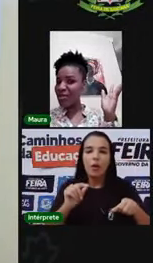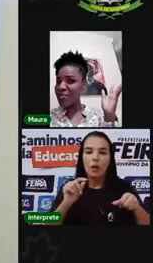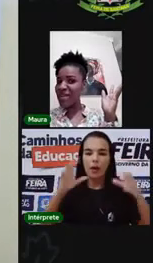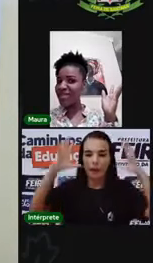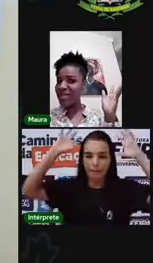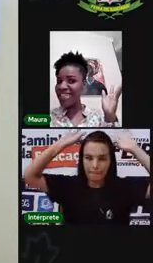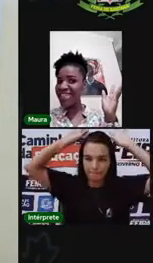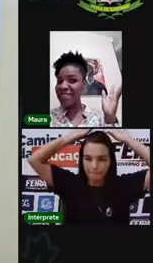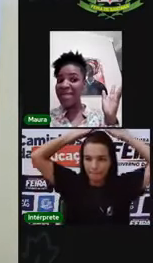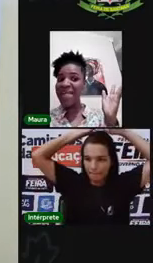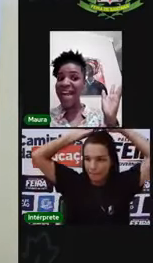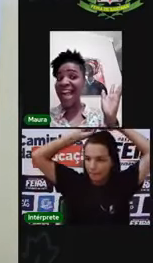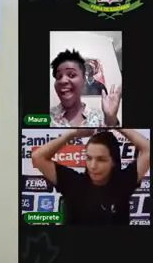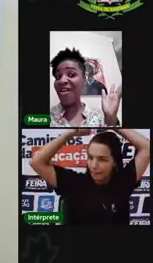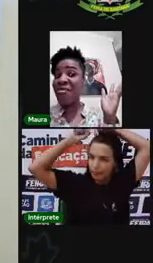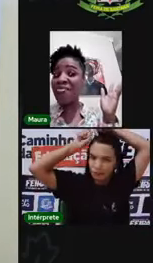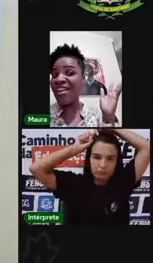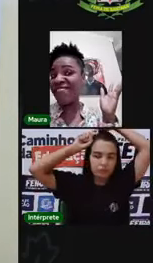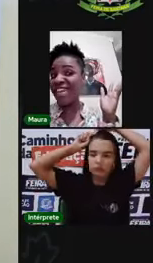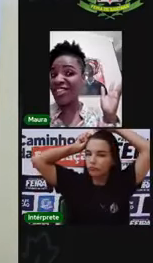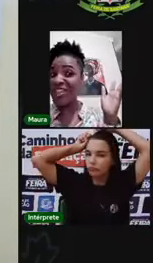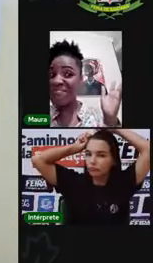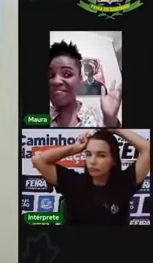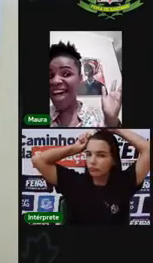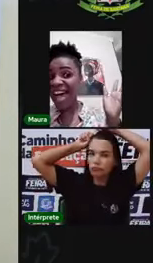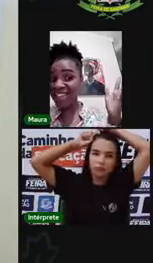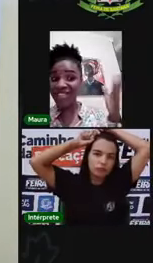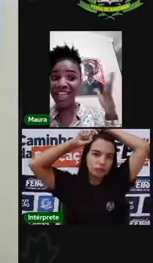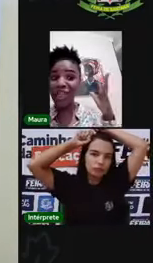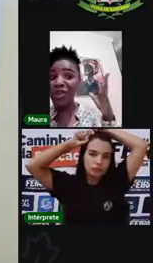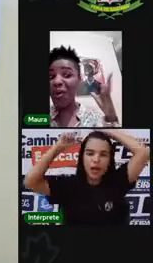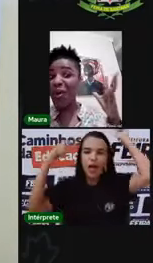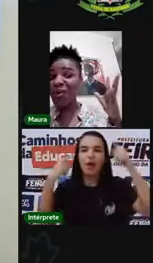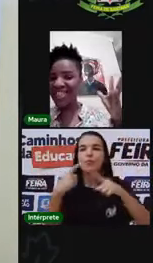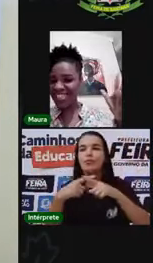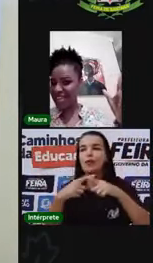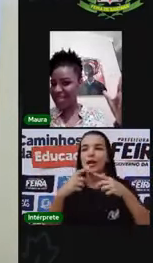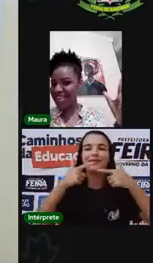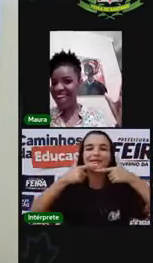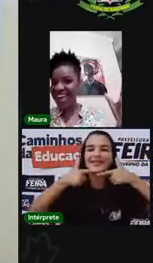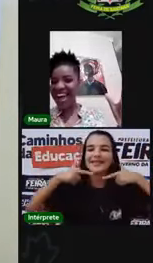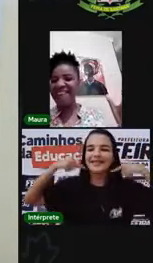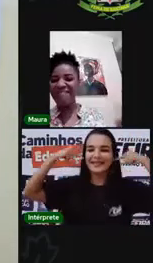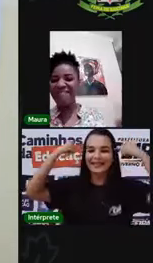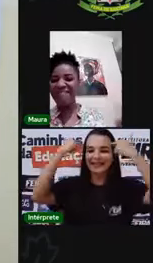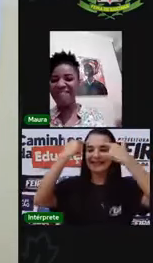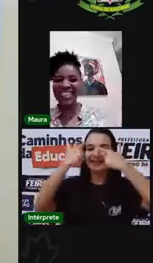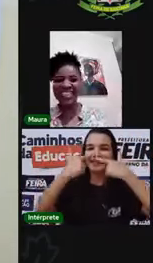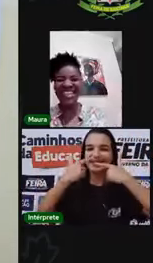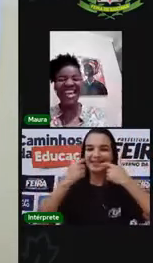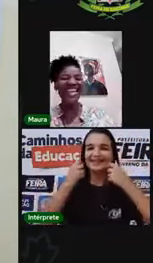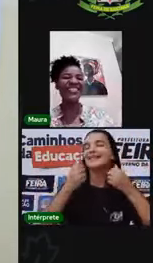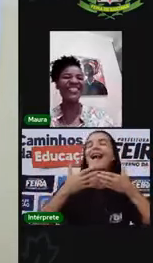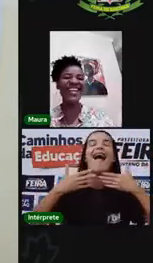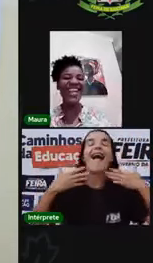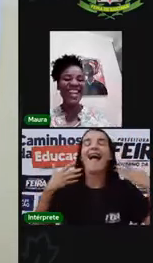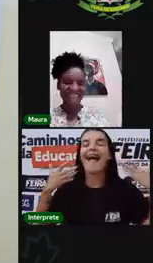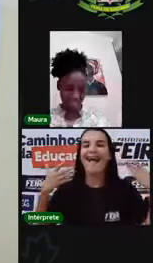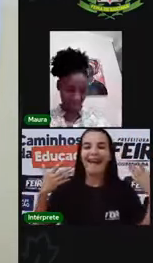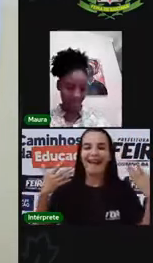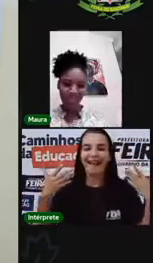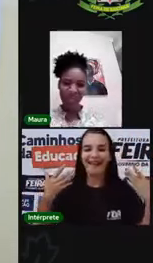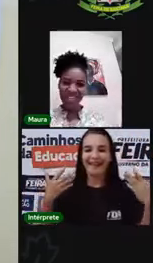gosto quando eu prendo ele assim, porque minha carona fica estampada, fica toda, sabe? A mostra, tá